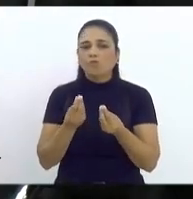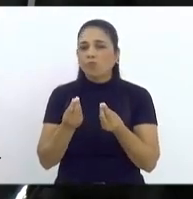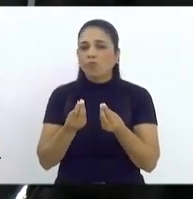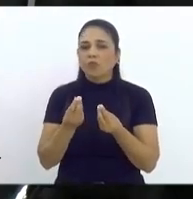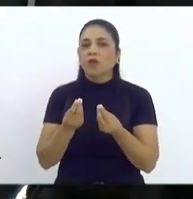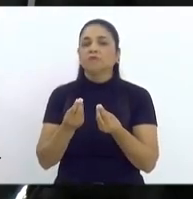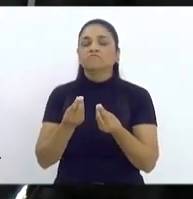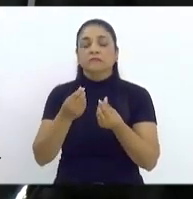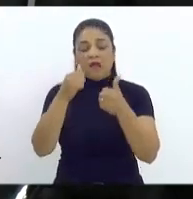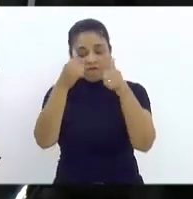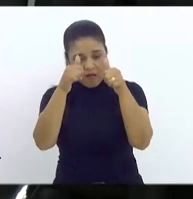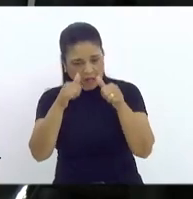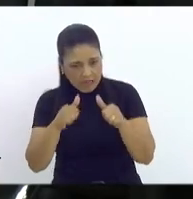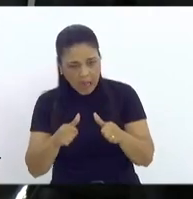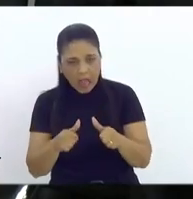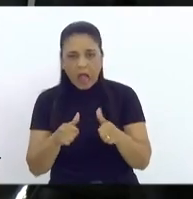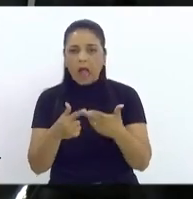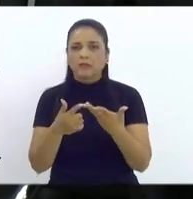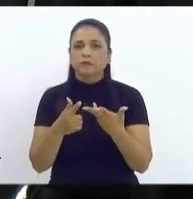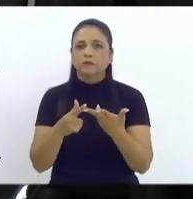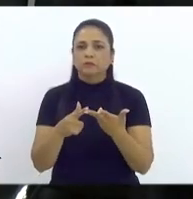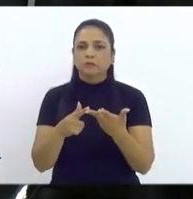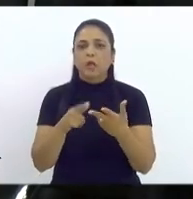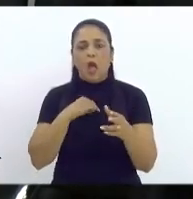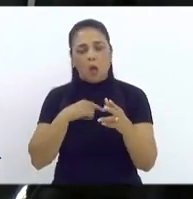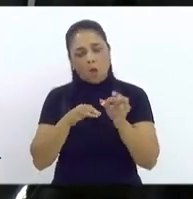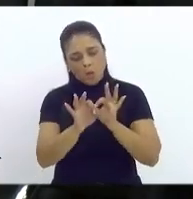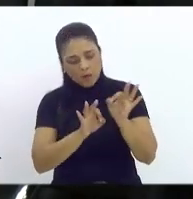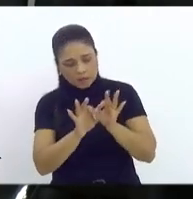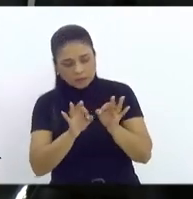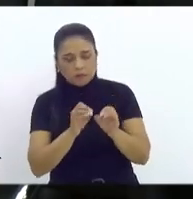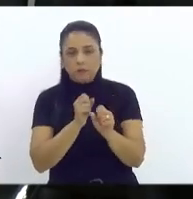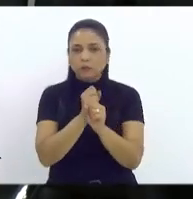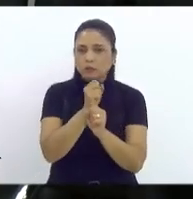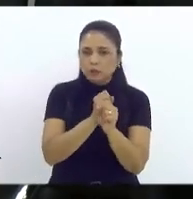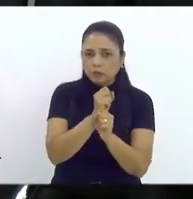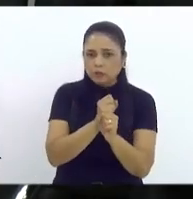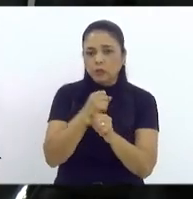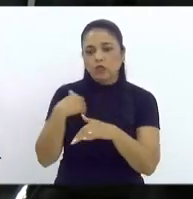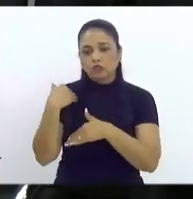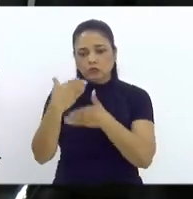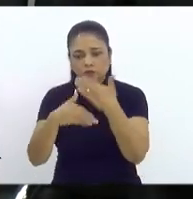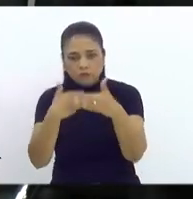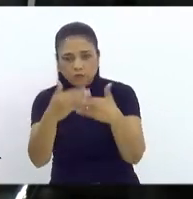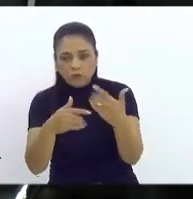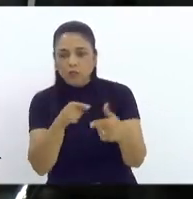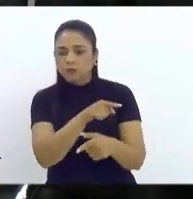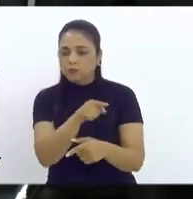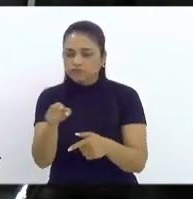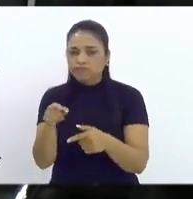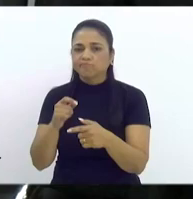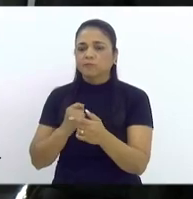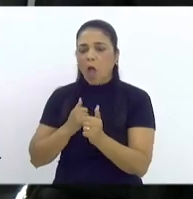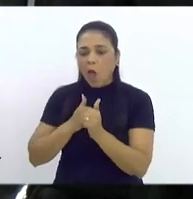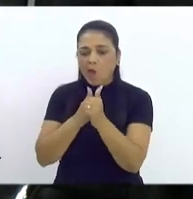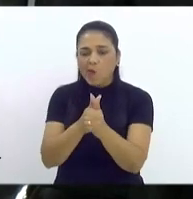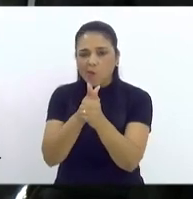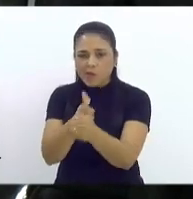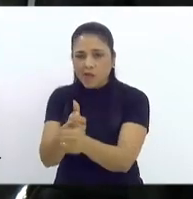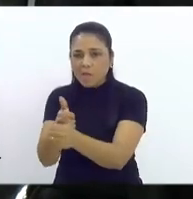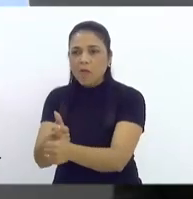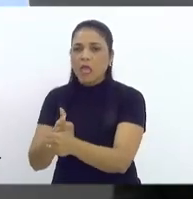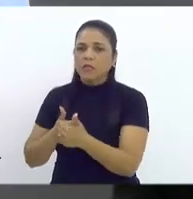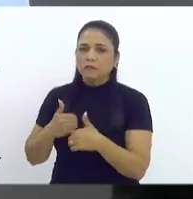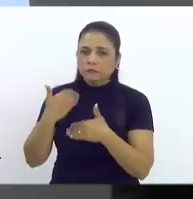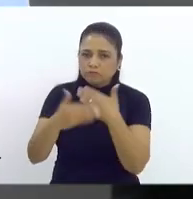bem avaliado, ou seja, nível de, há um planejamento anual, há um desenvolvimento desses fornecedores, um acompanhamento continuado, um